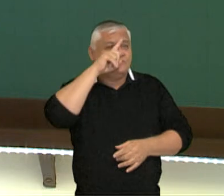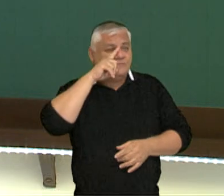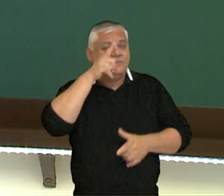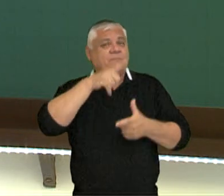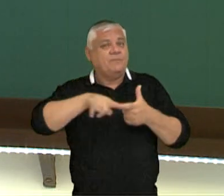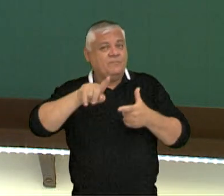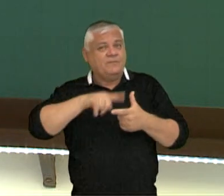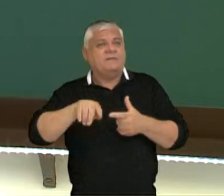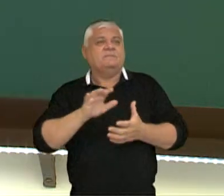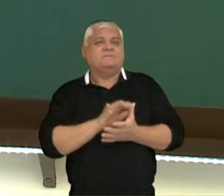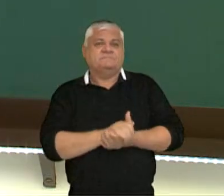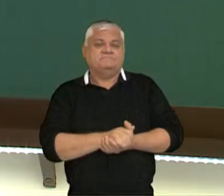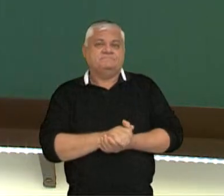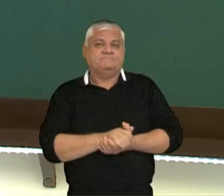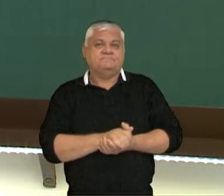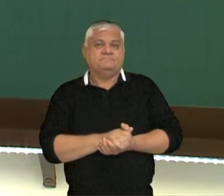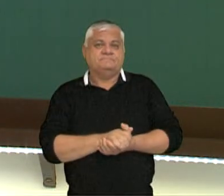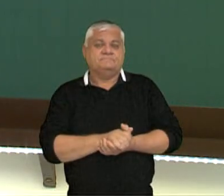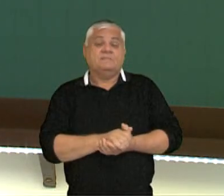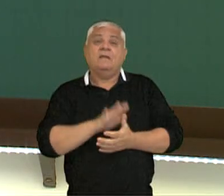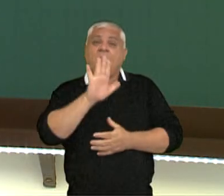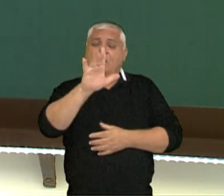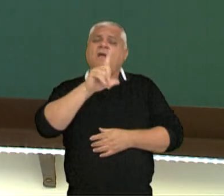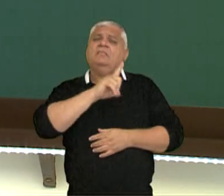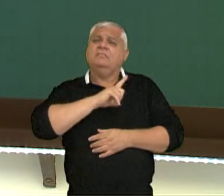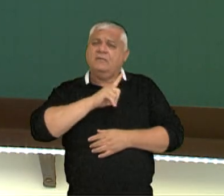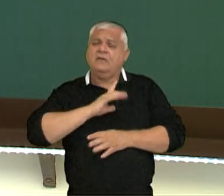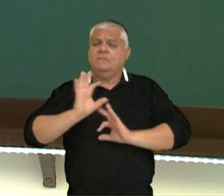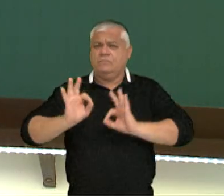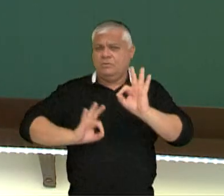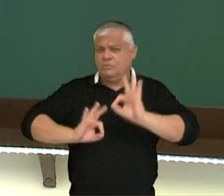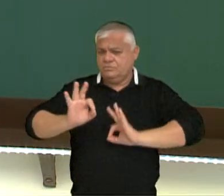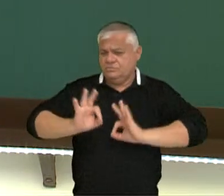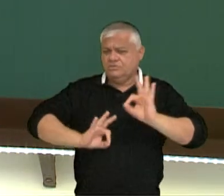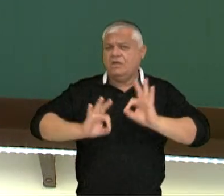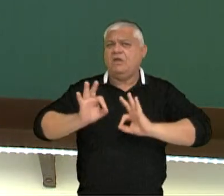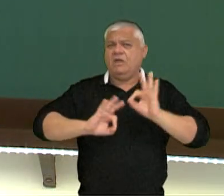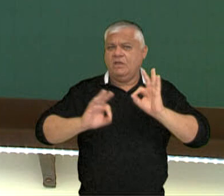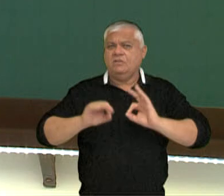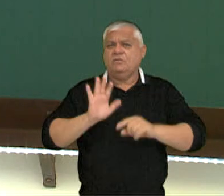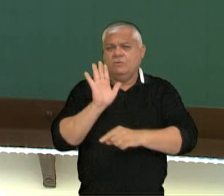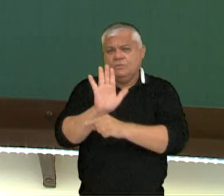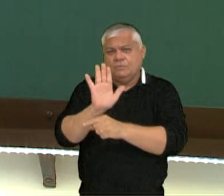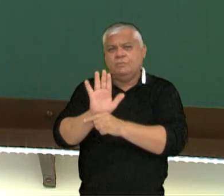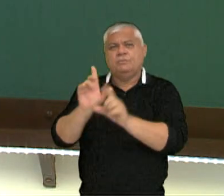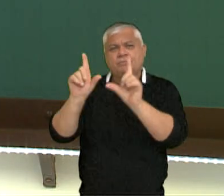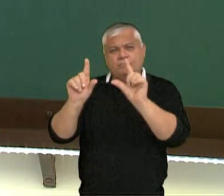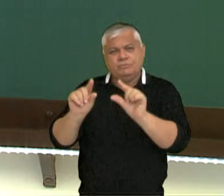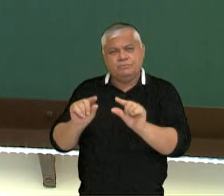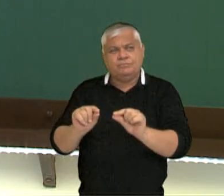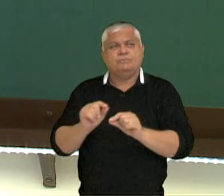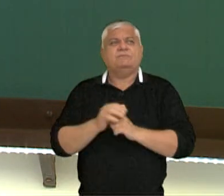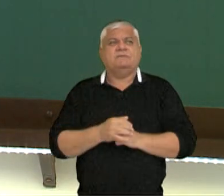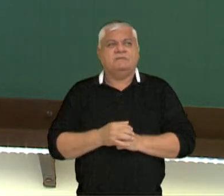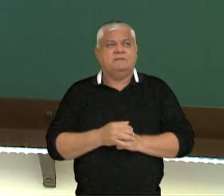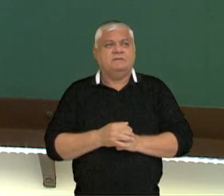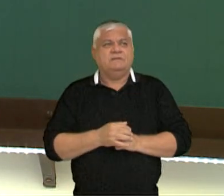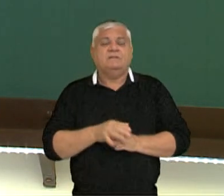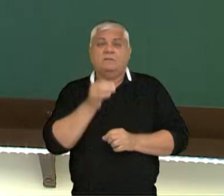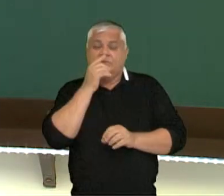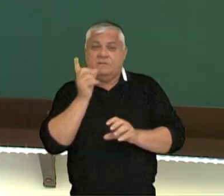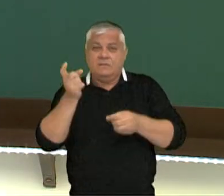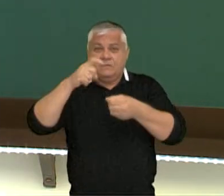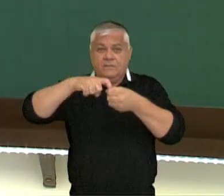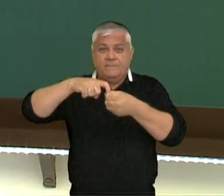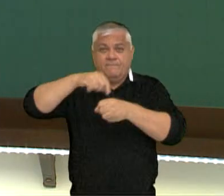ali, certo? Mas existem alguns projetos que são desenvolvidos para minimizar esses impactos. Então, parcerias com muitos